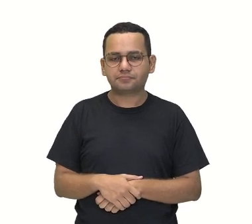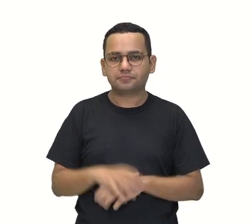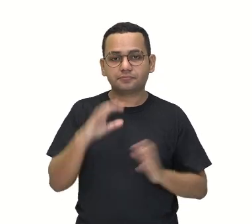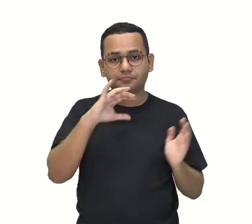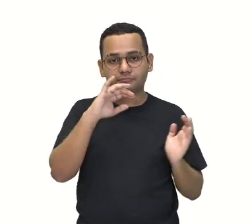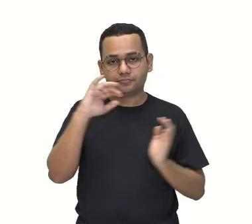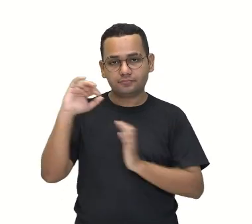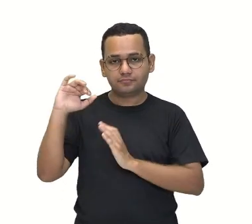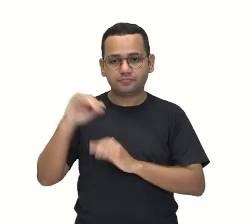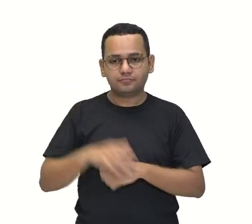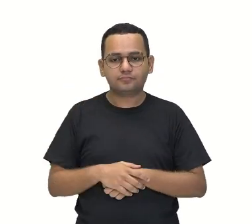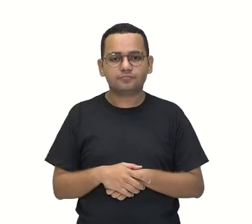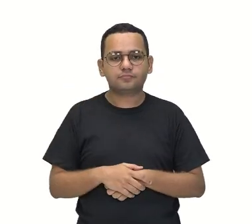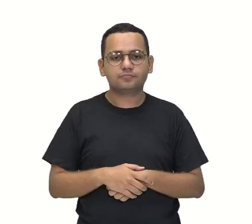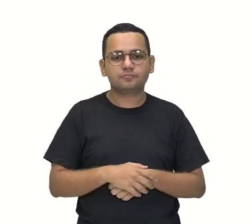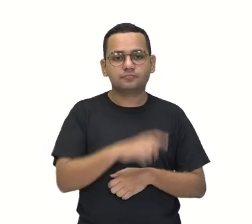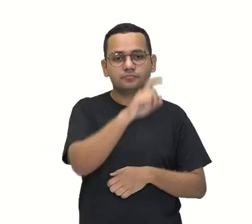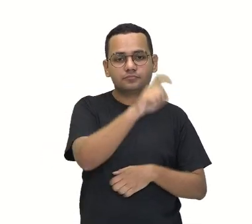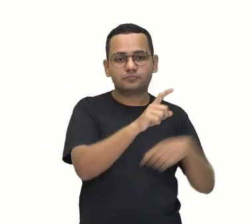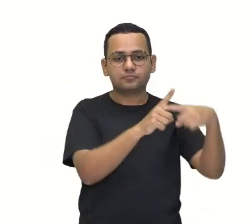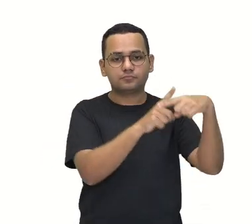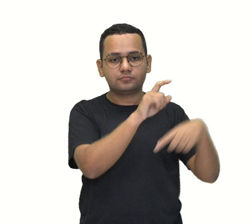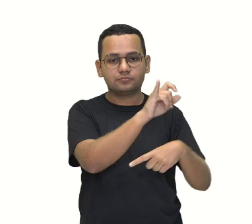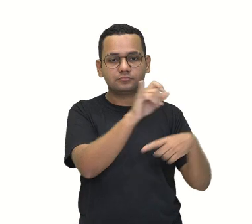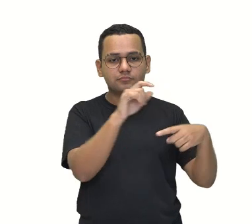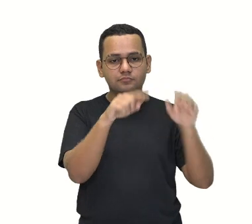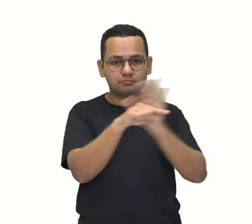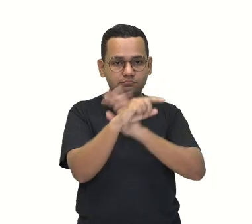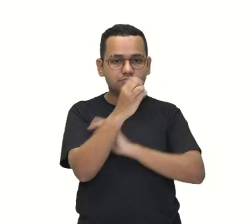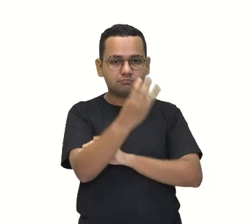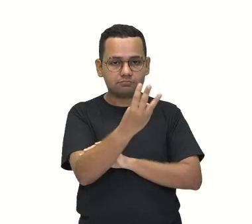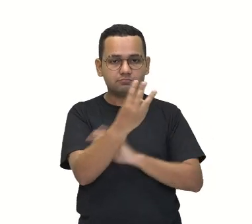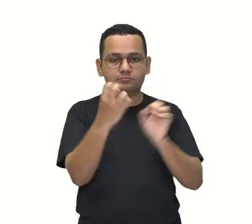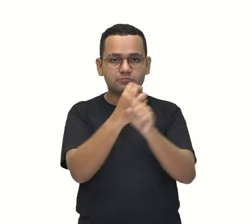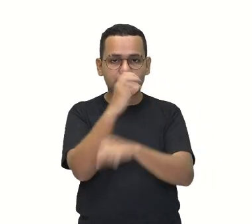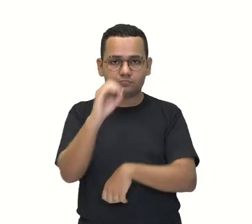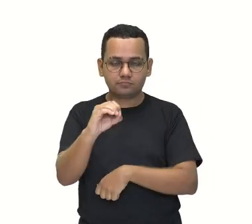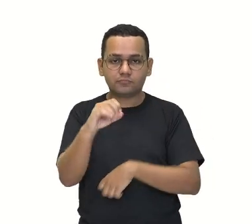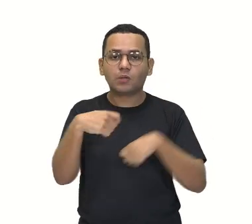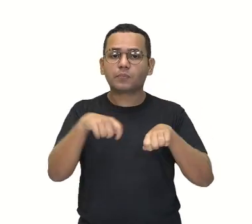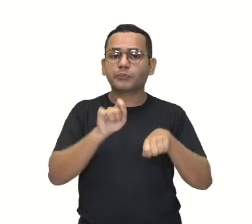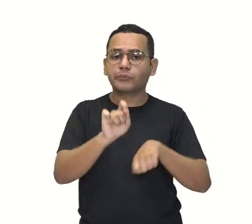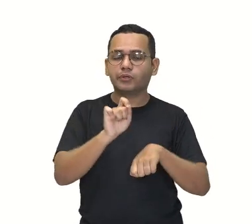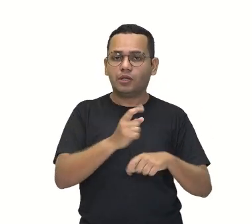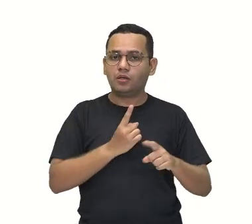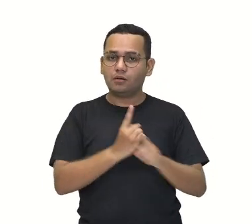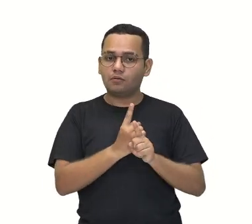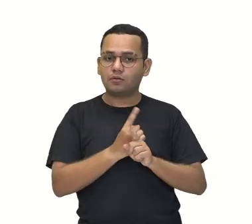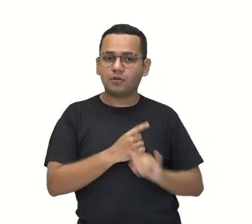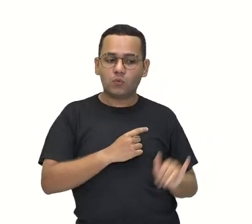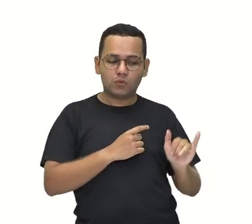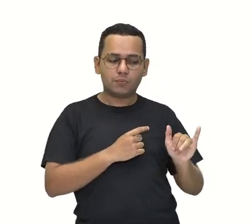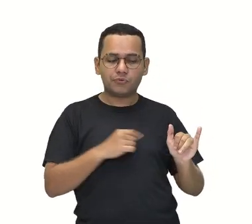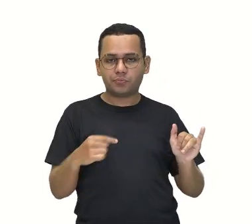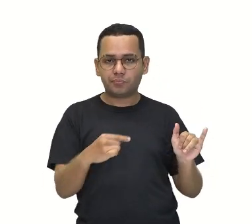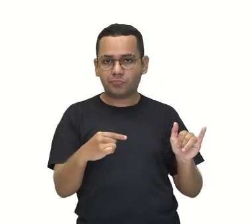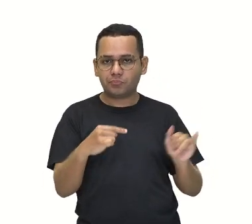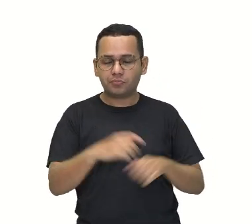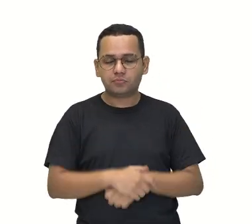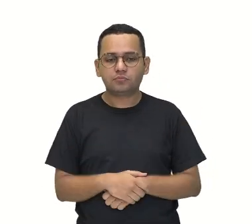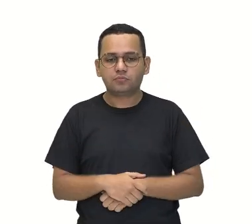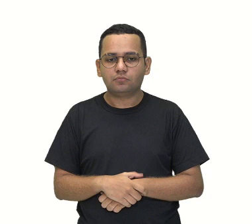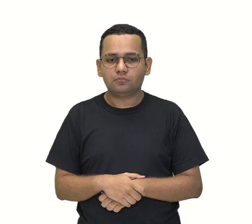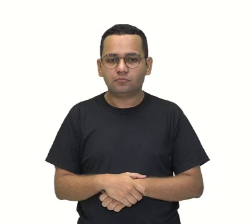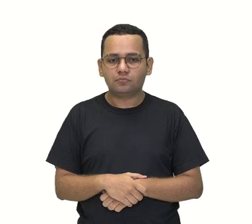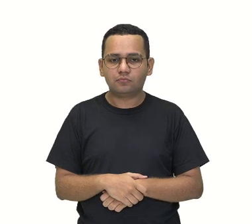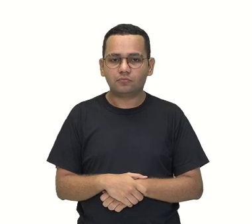equação reduzida. Para obter a equação reduzida, basta isolar o valor de y, né? Então vamos deixar